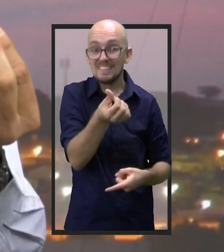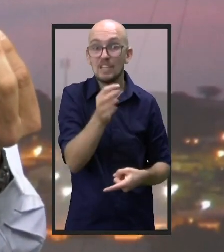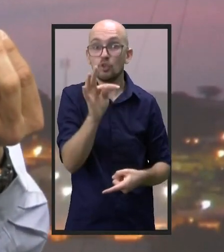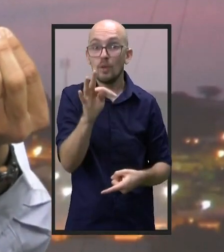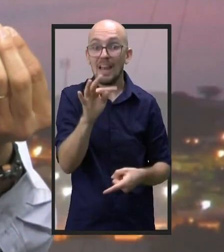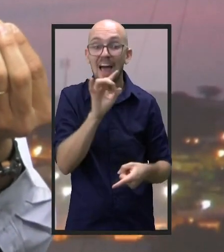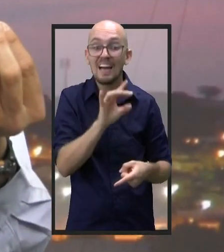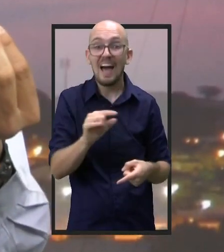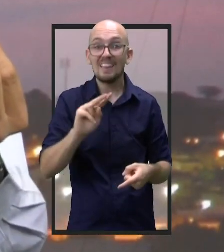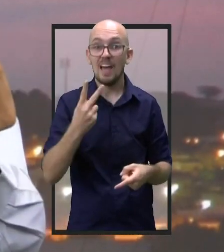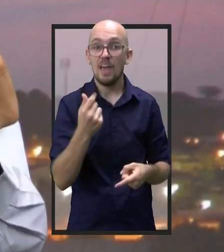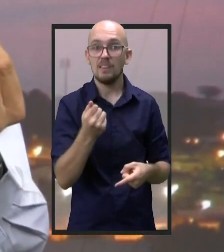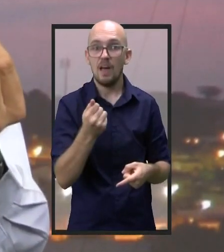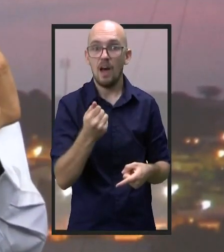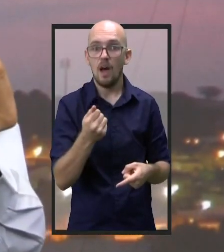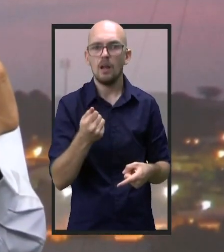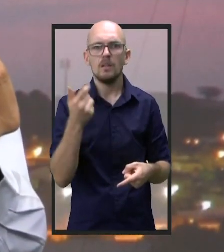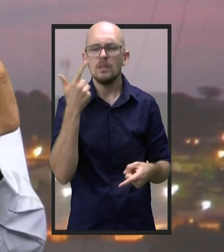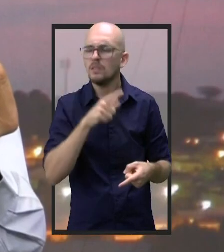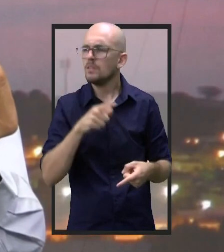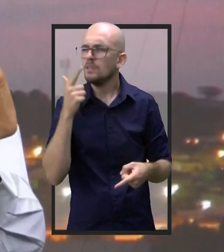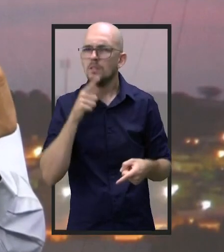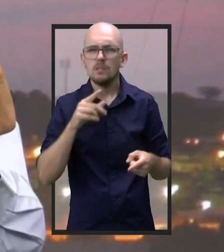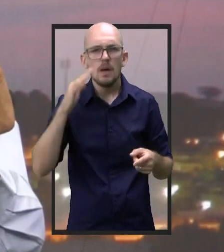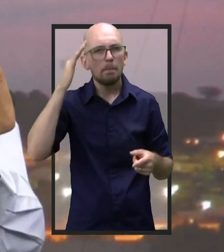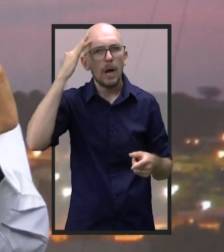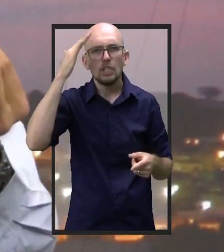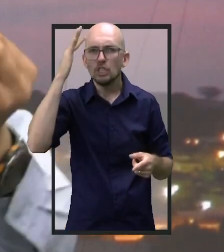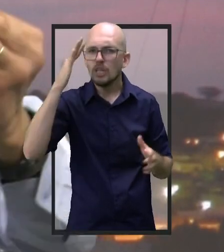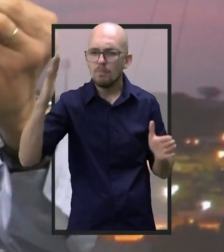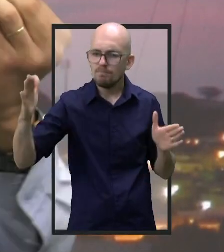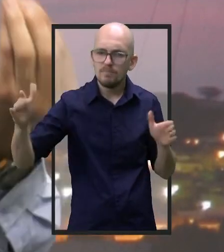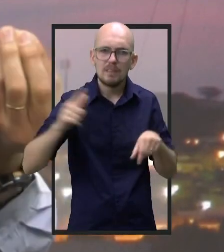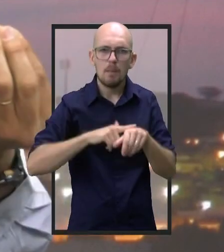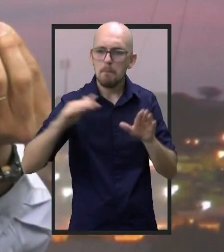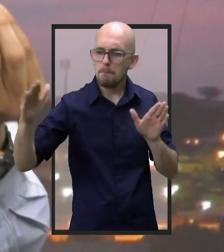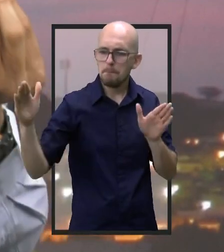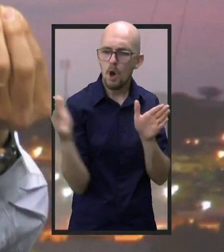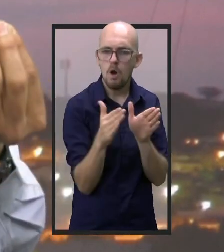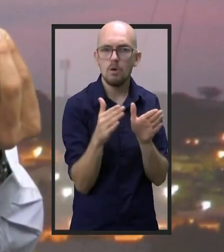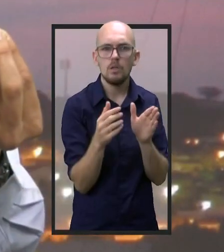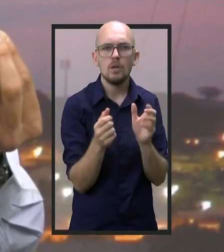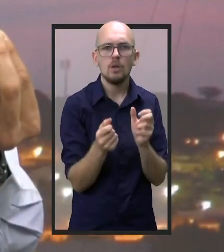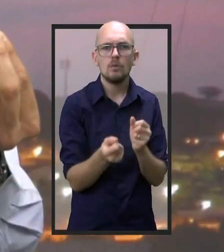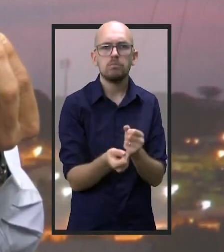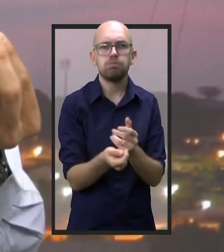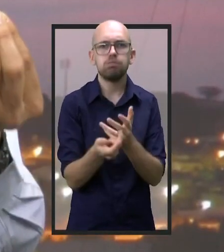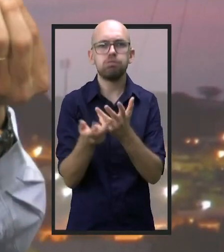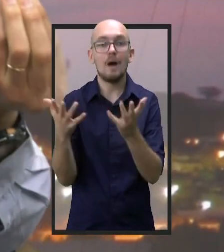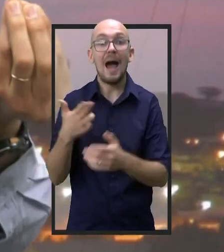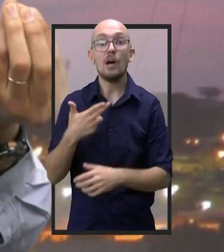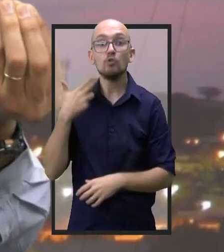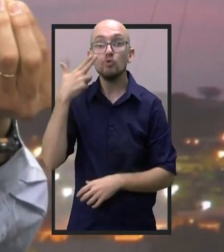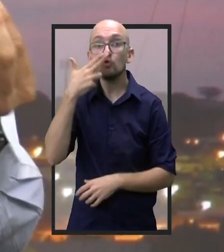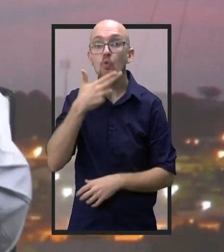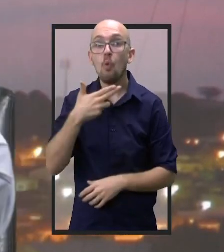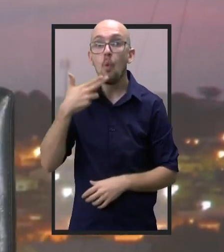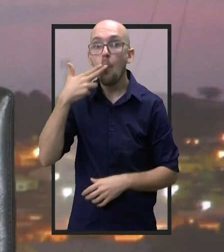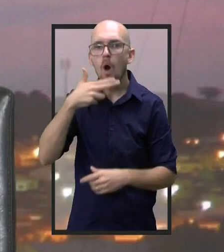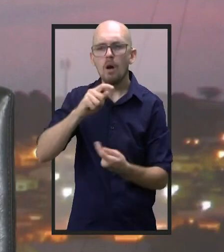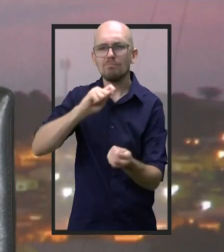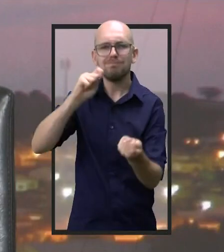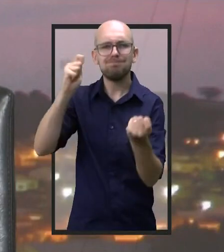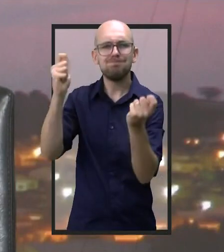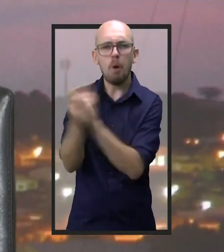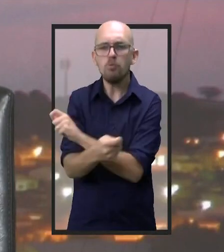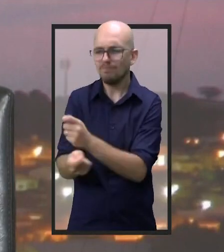hectare. Produtividade. É inimaginável. Exatamente. Não é? Então ele não está medindo cana, está medindo açúcar. Esse é o valor que entrega